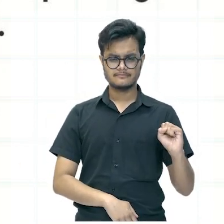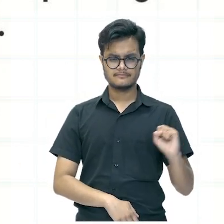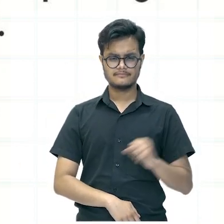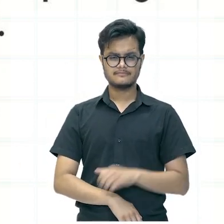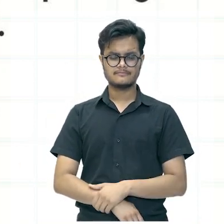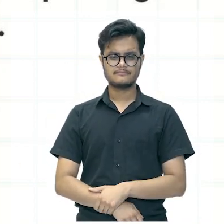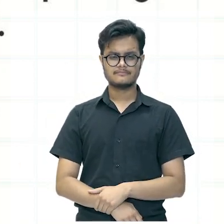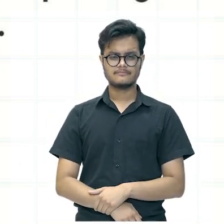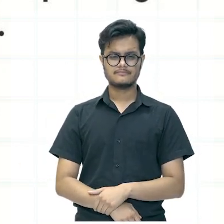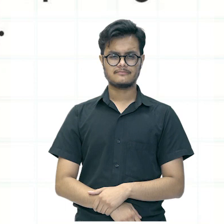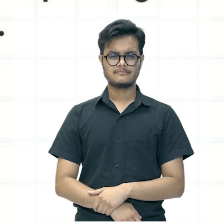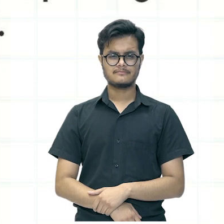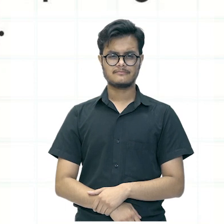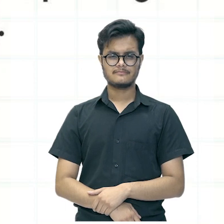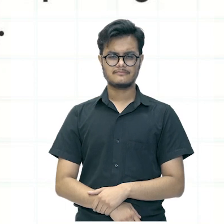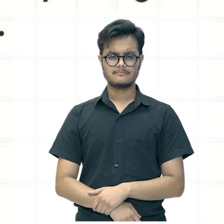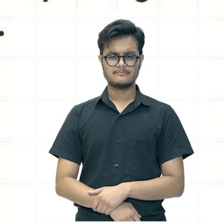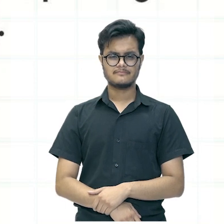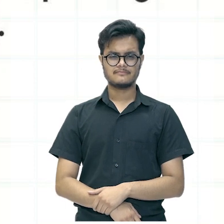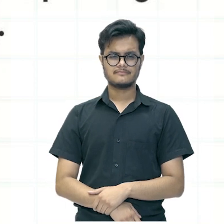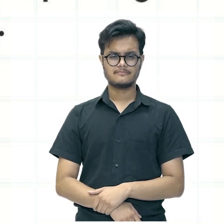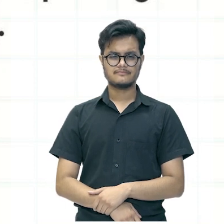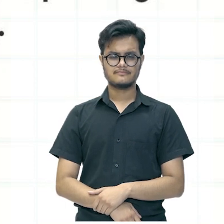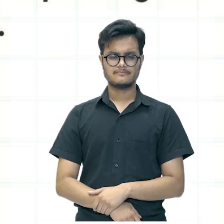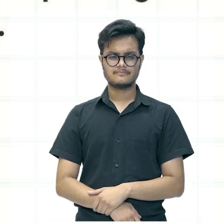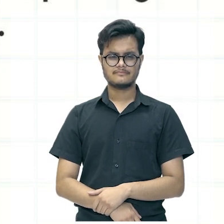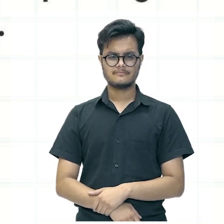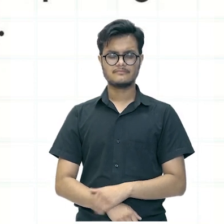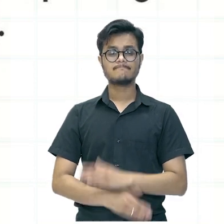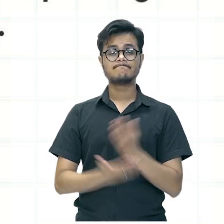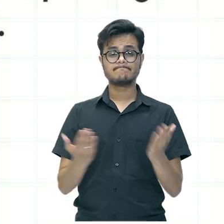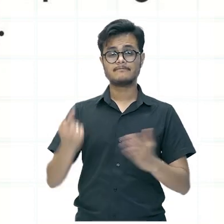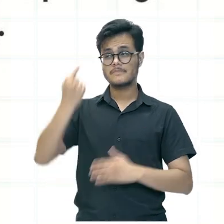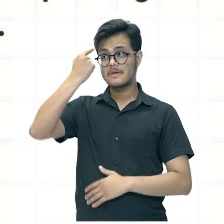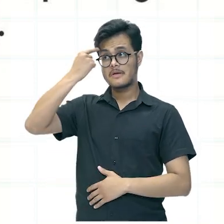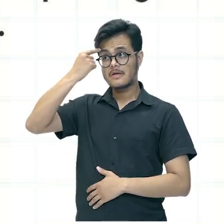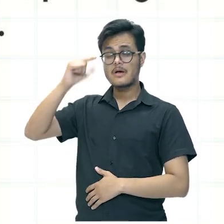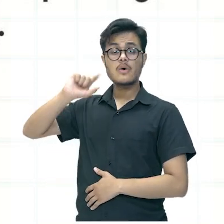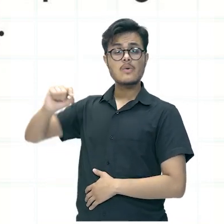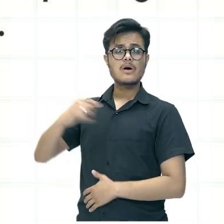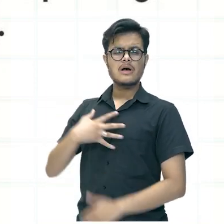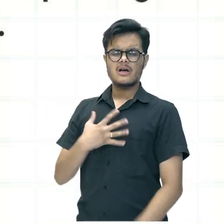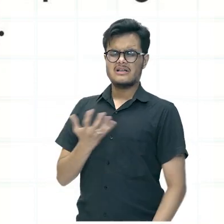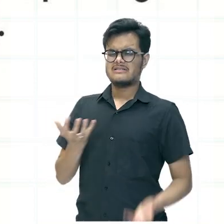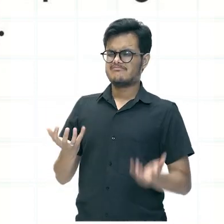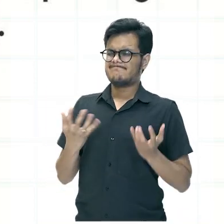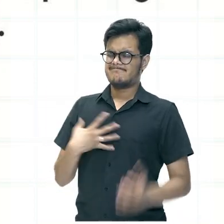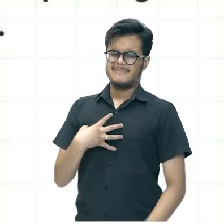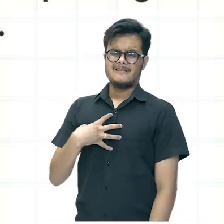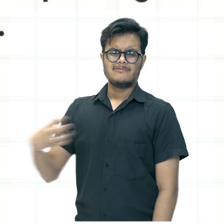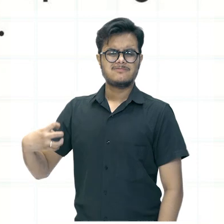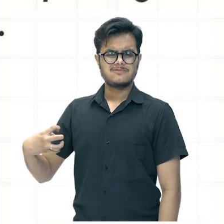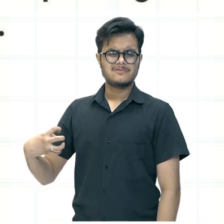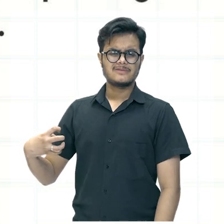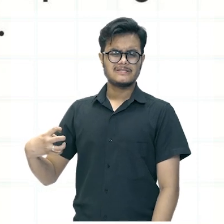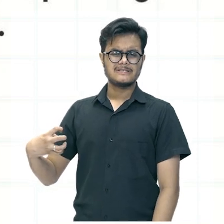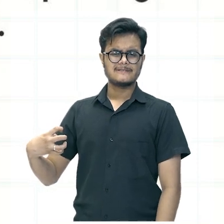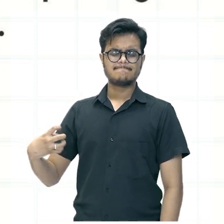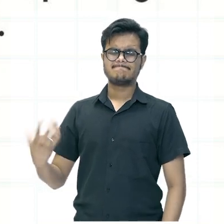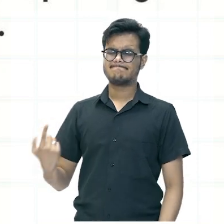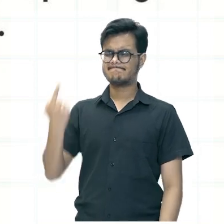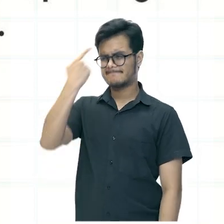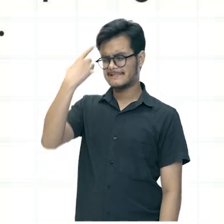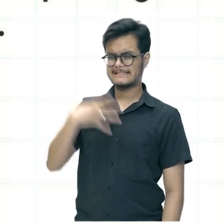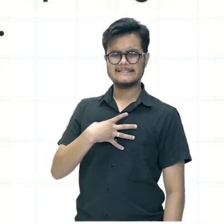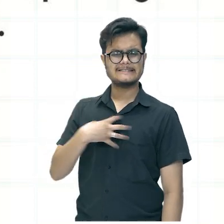thoughts, né? Signs. Então, pensamentos, né? Querendo tirar a sua vida. Pensamentos